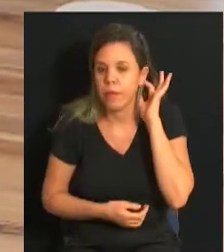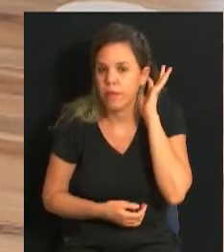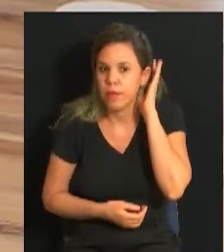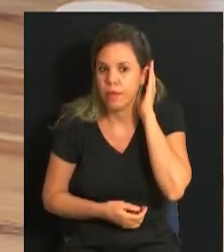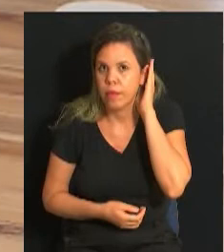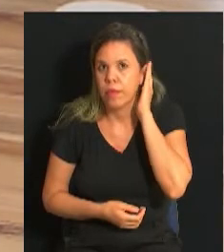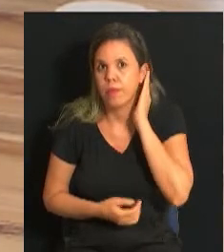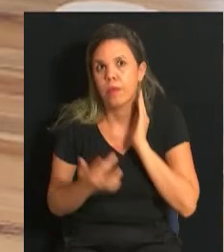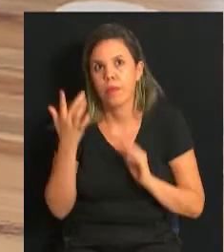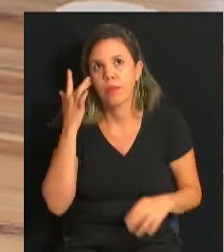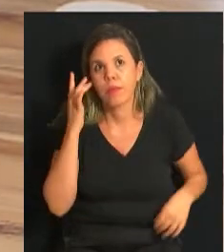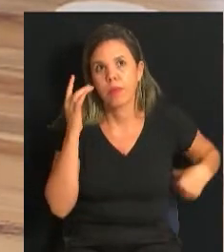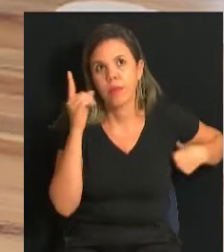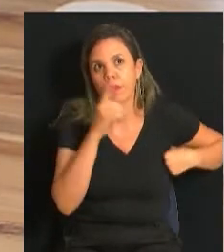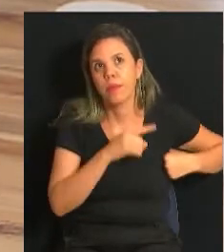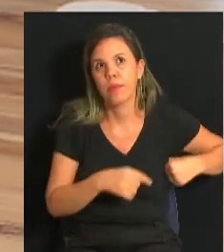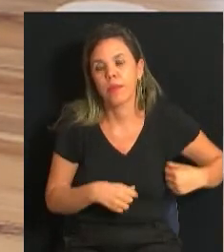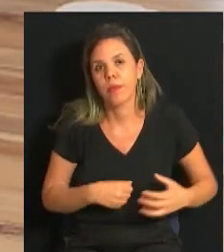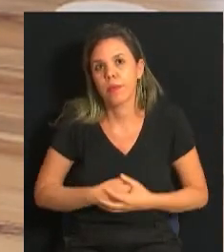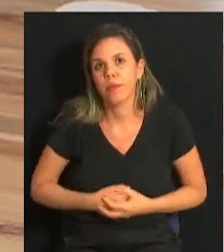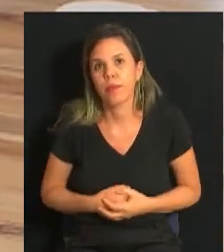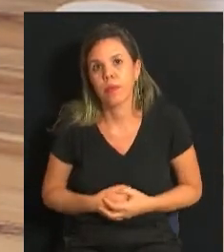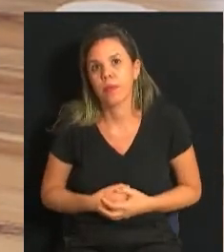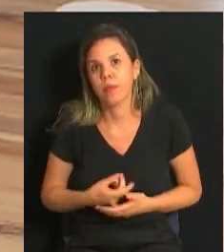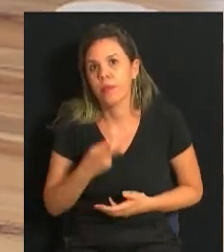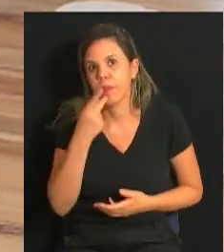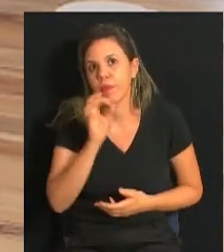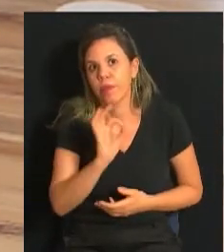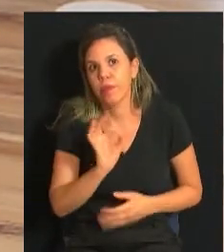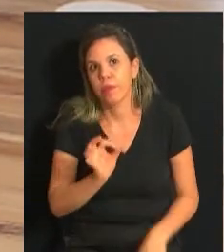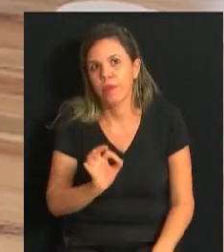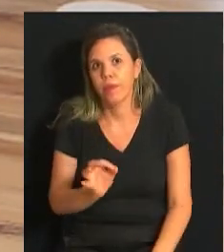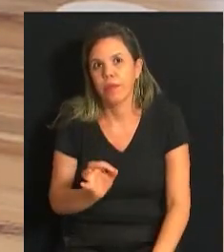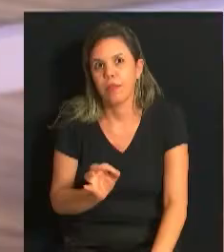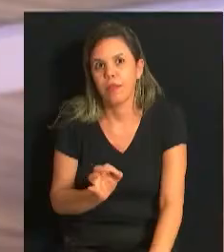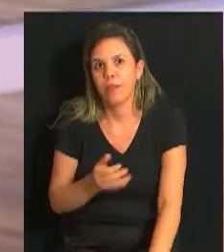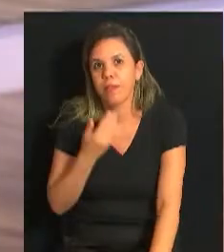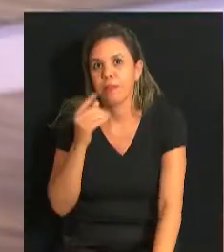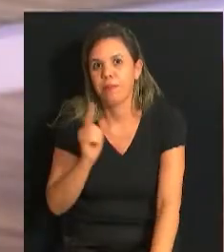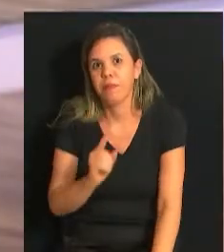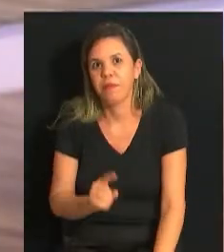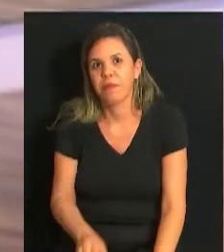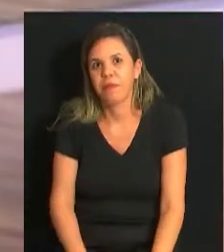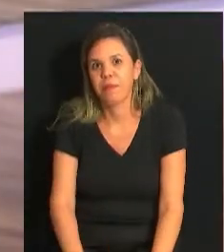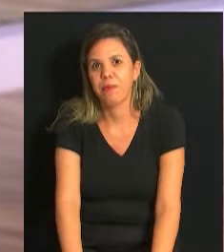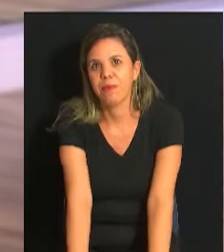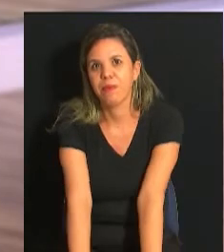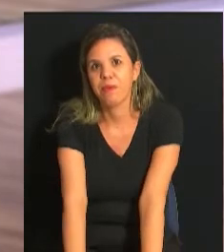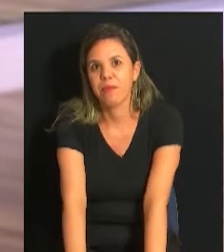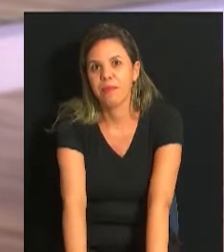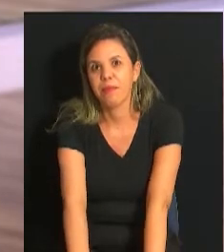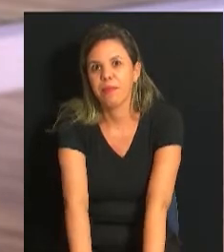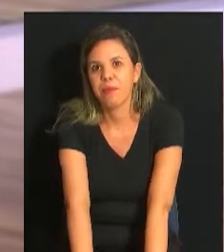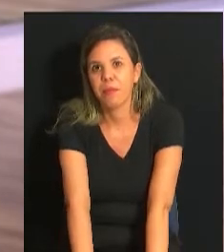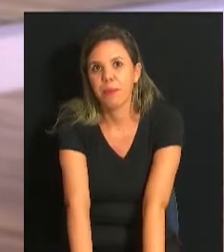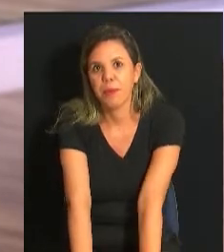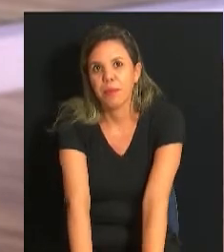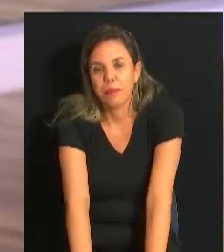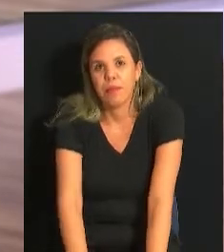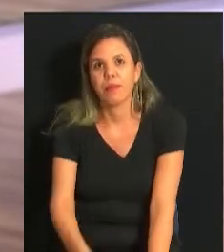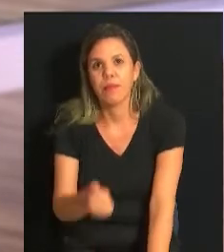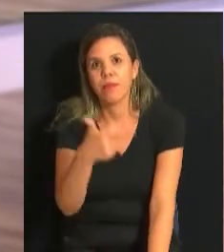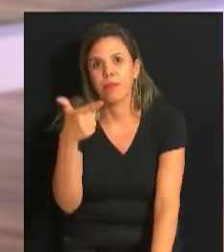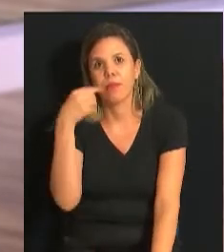eu acho que eu não vou dizer que eu acho que é a coisa mais fácil não pra chegar eu te ligo